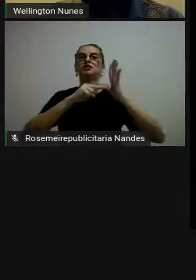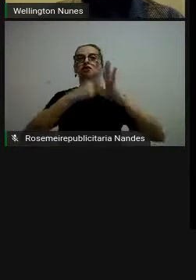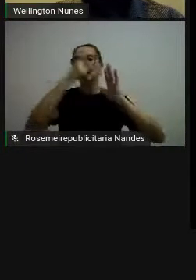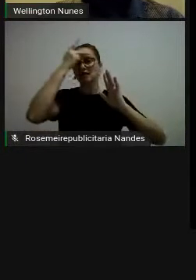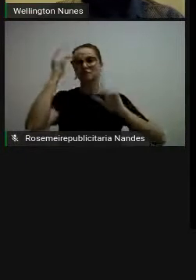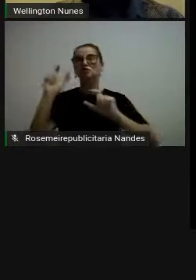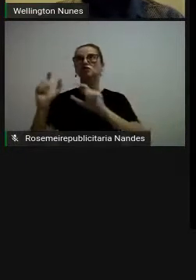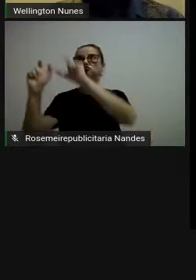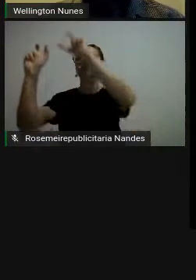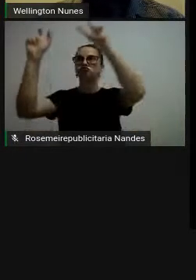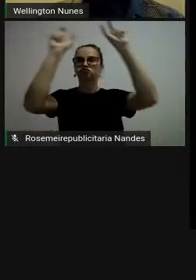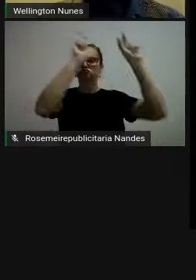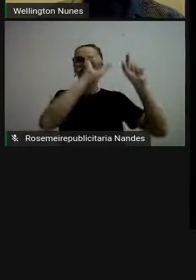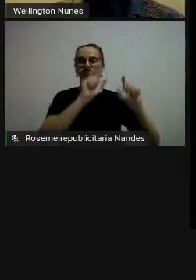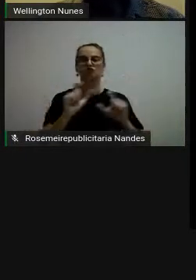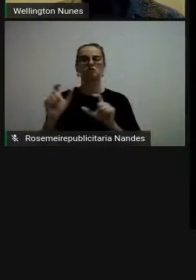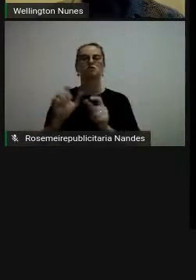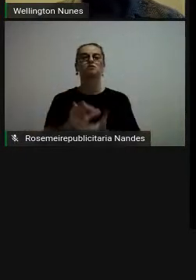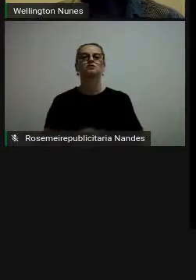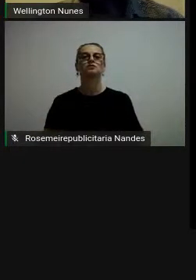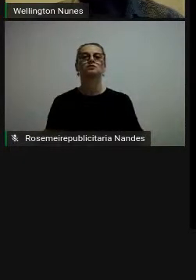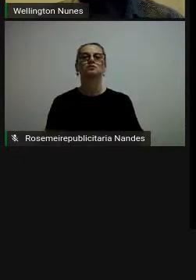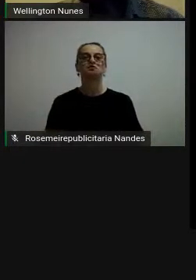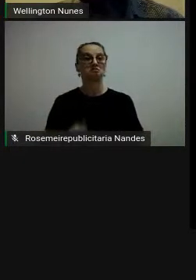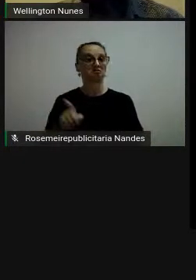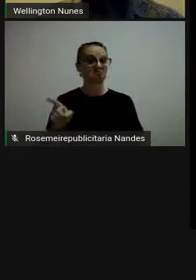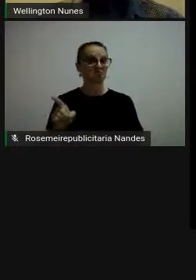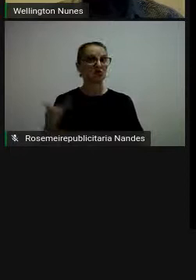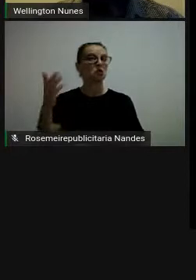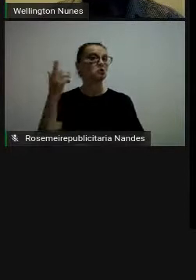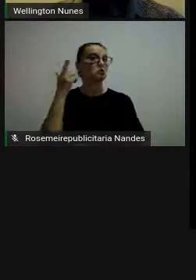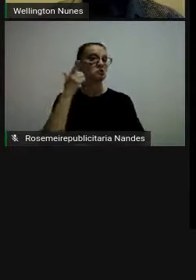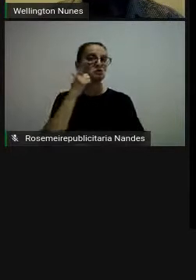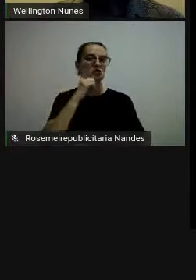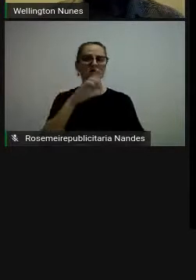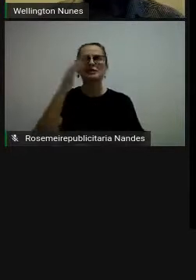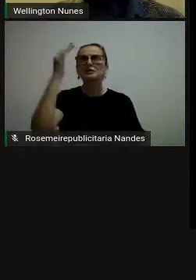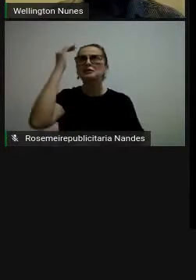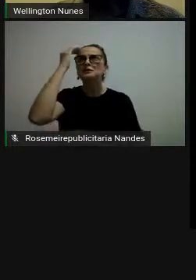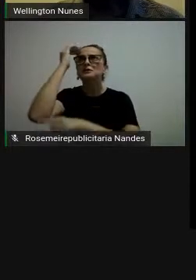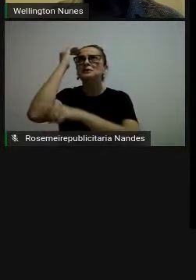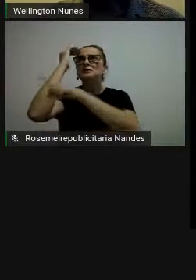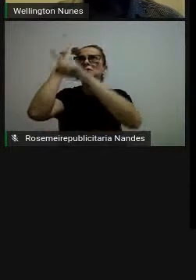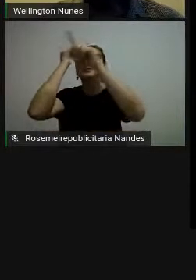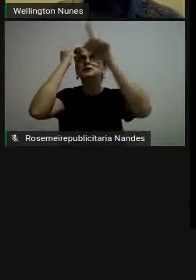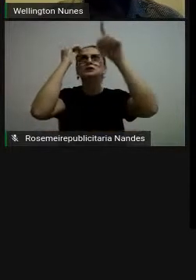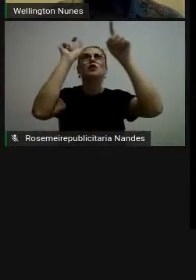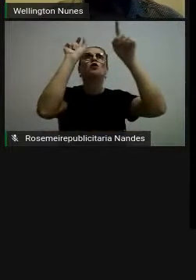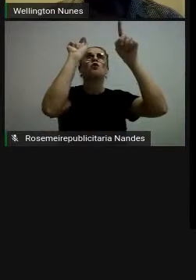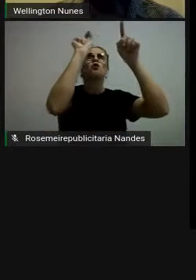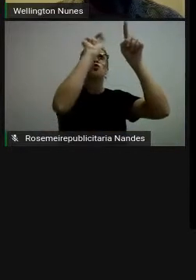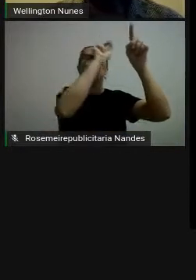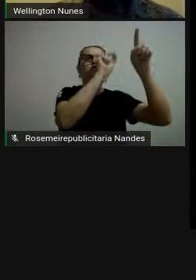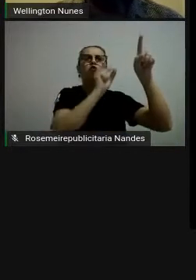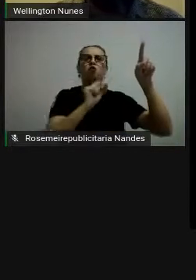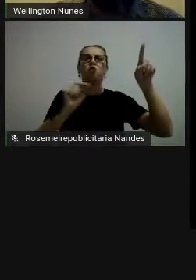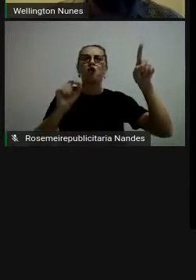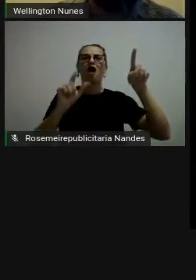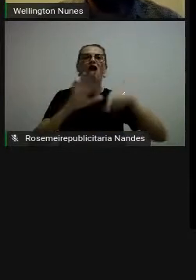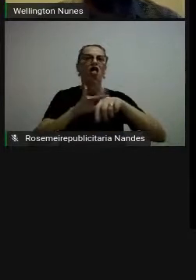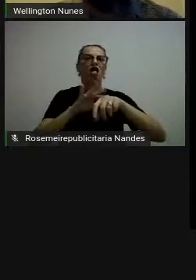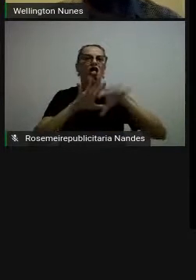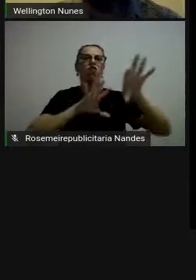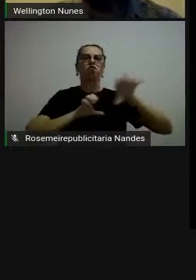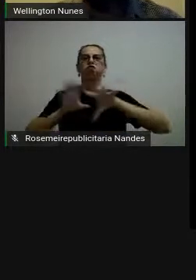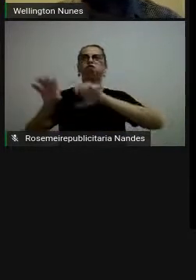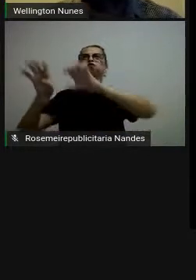bonitinho. Então, ele conseguiu quantificar esses pontos aí de contaminação em função da distância